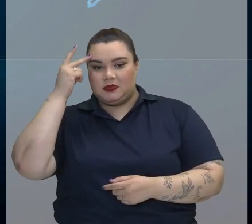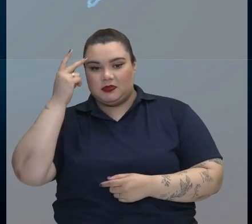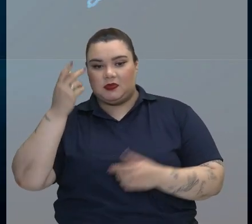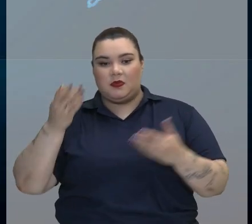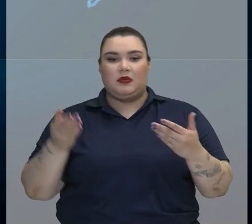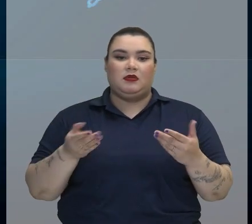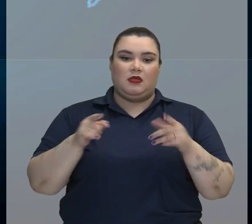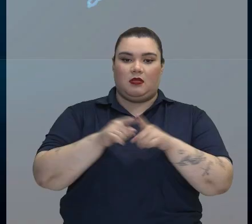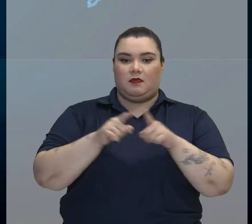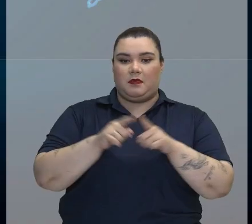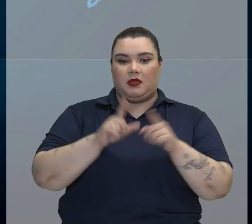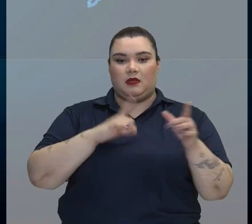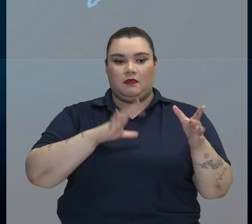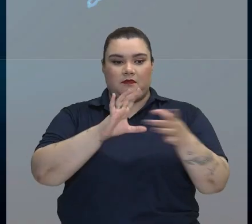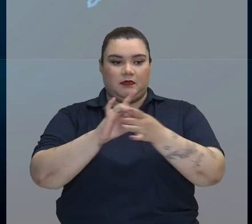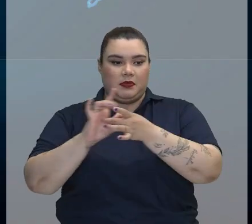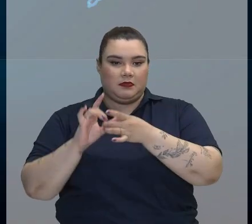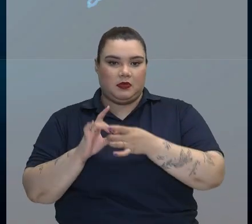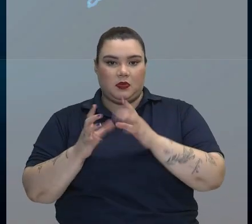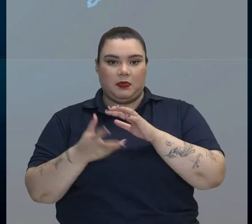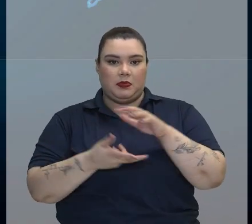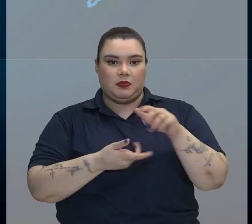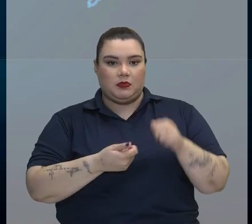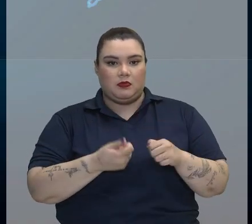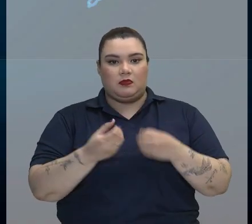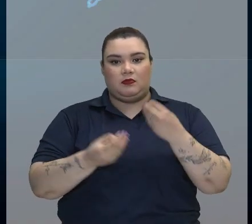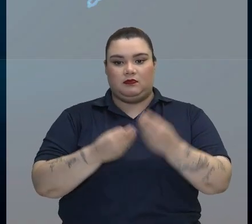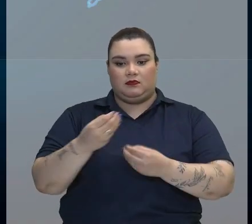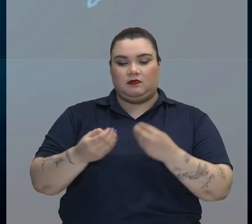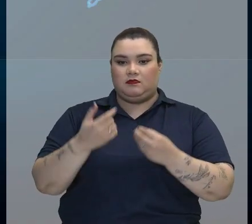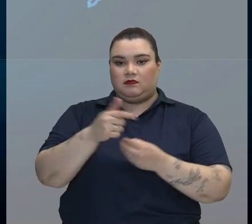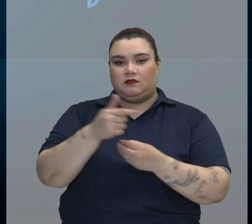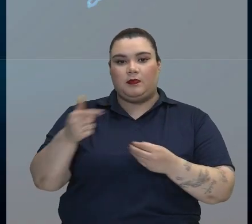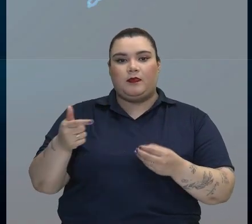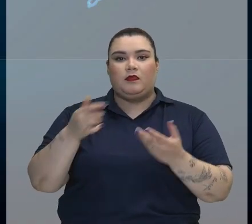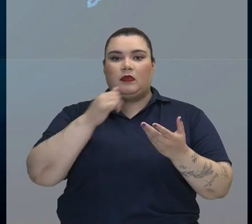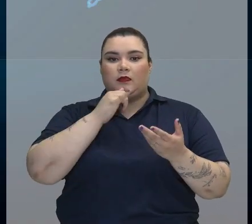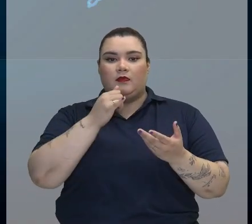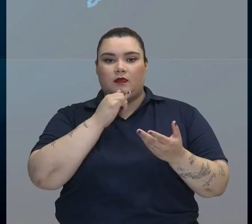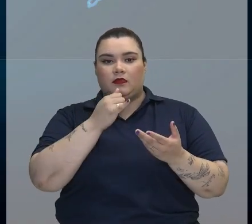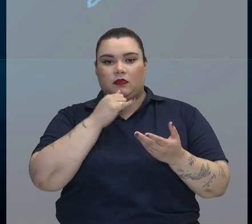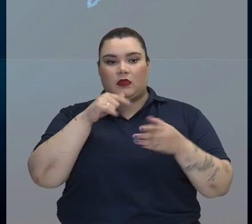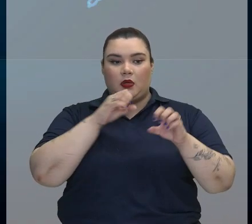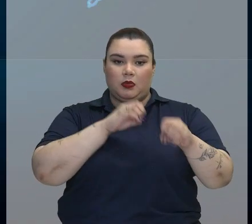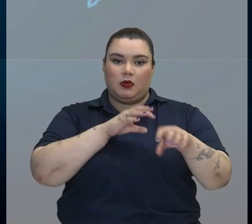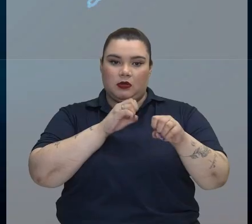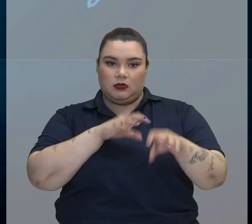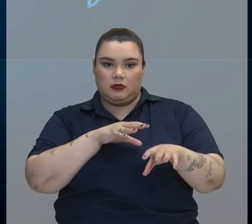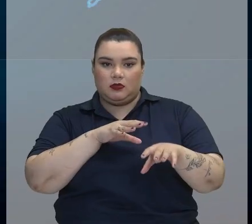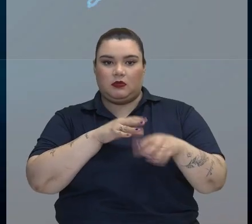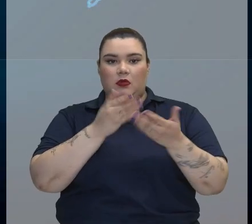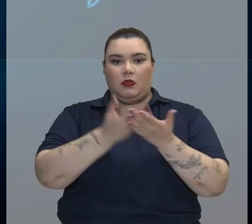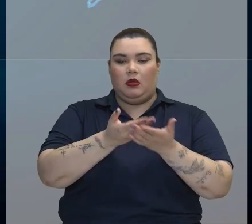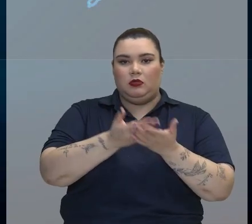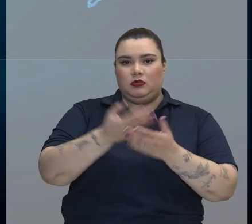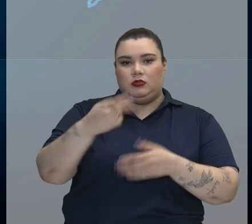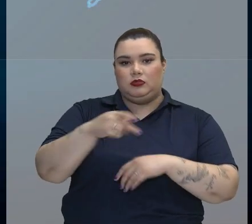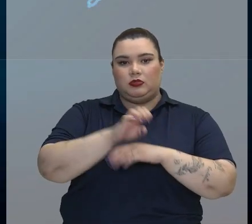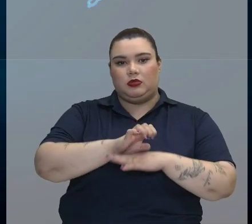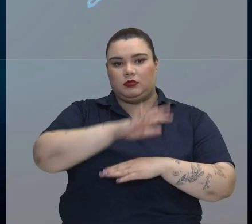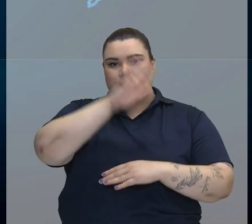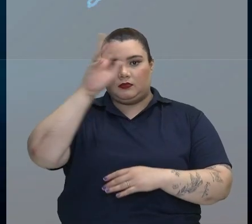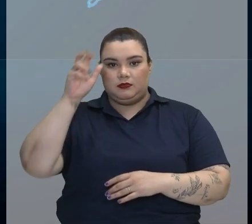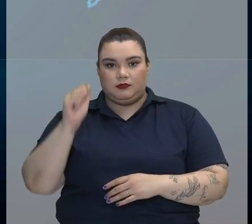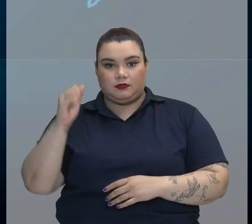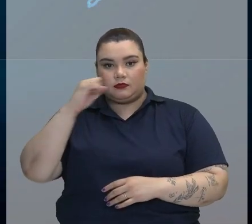mercadorias, conectando o mundo inteiro de maneiras sem precedentes, como, por exemplo, a educação. Uma aula do estado do Amazonas